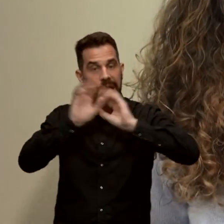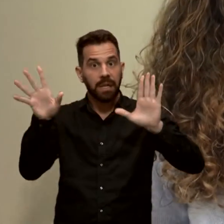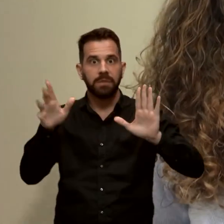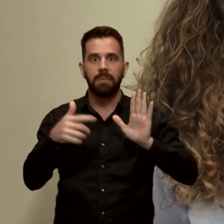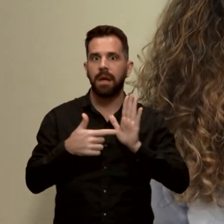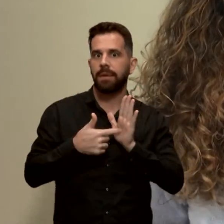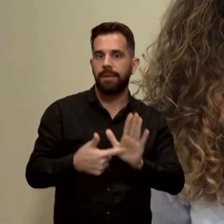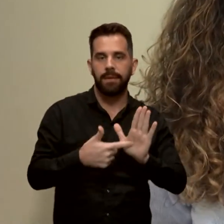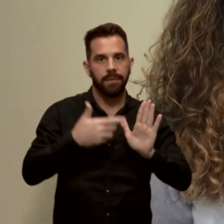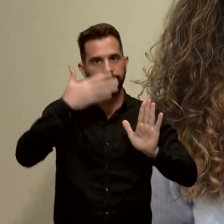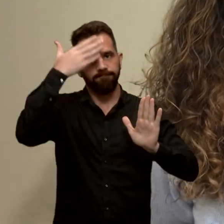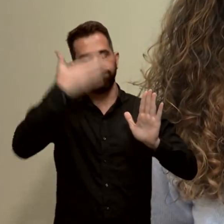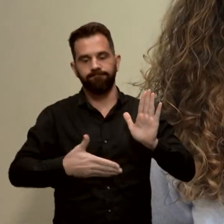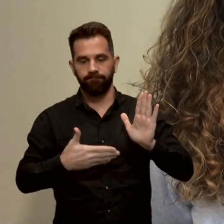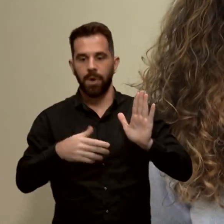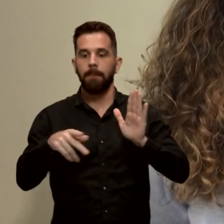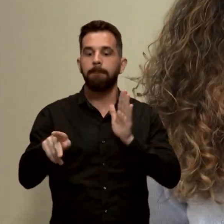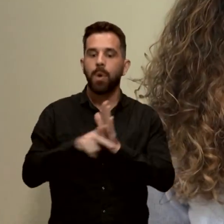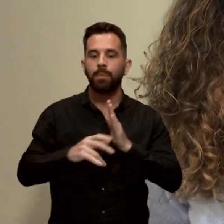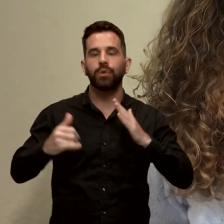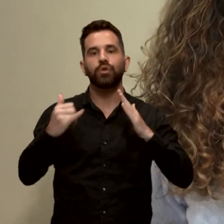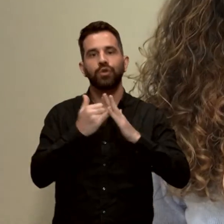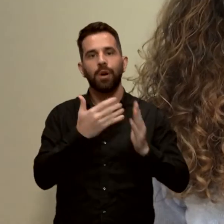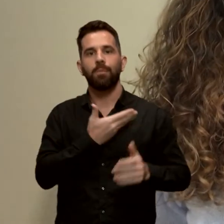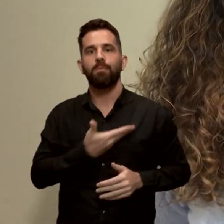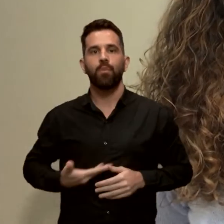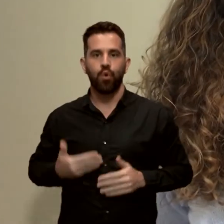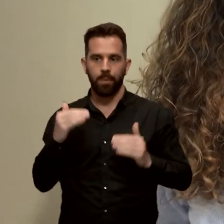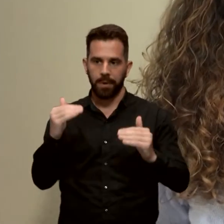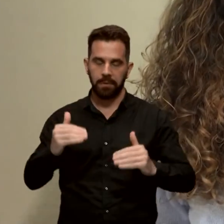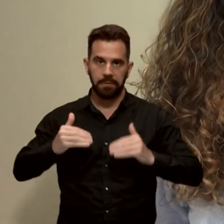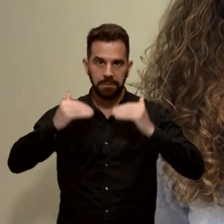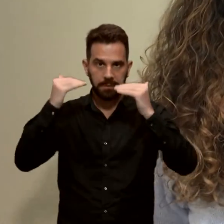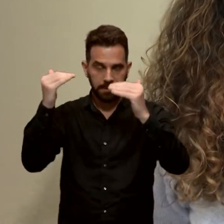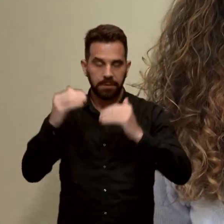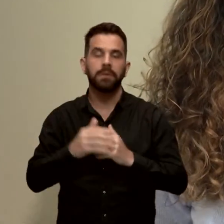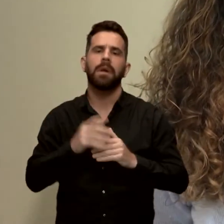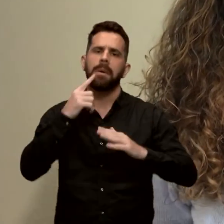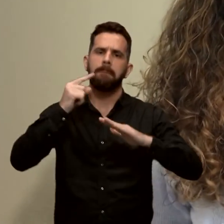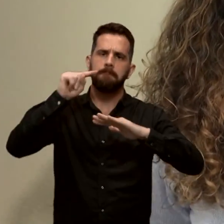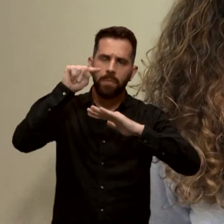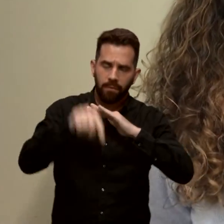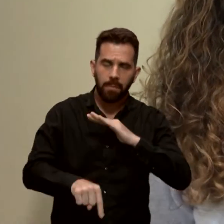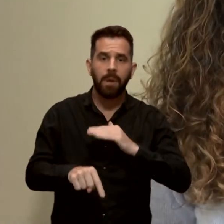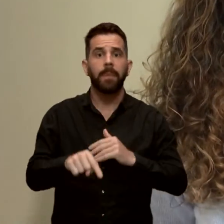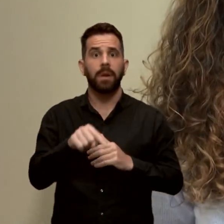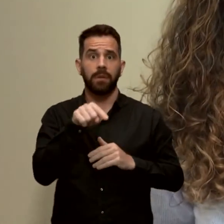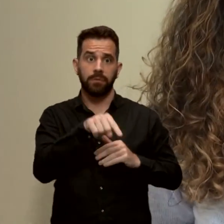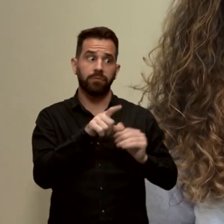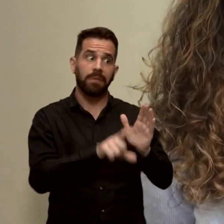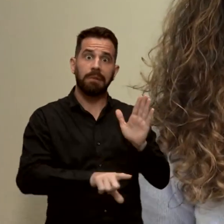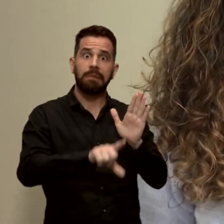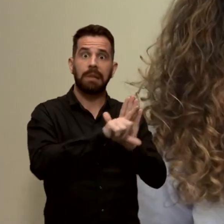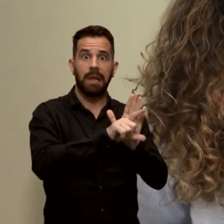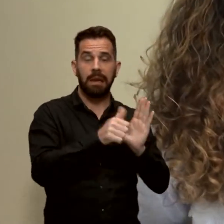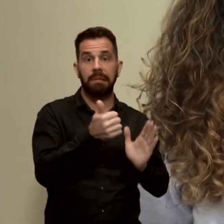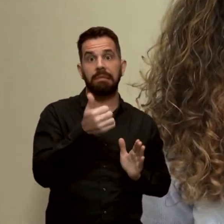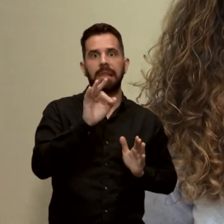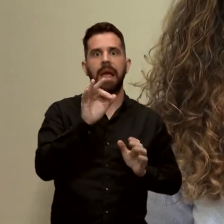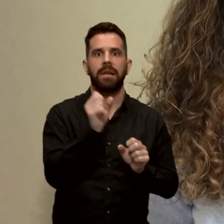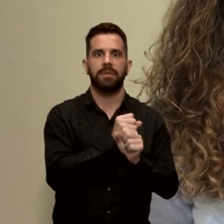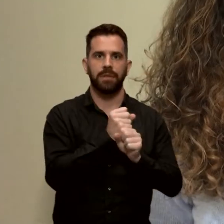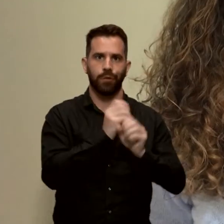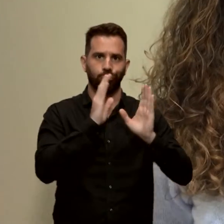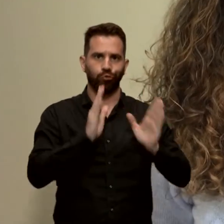instituições públicas de ensino superior, no aprofundamento das discussões sobre os 10 anos da implementação da Lei de Acesso à